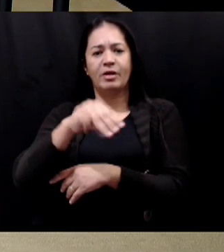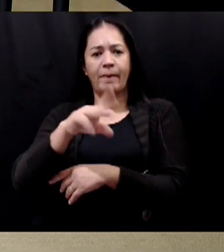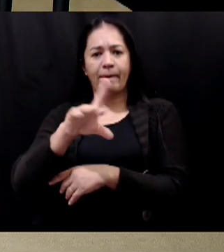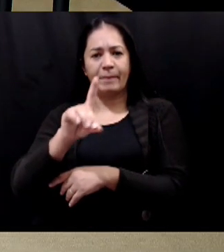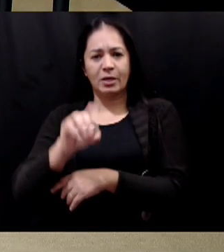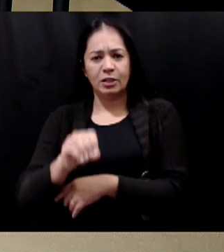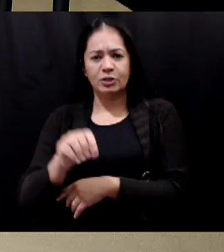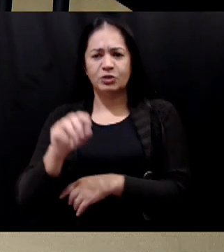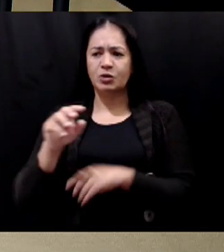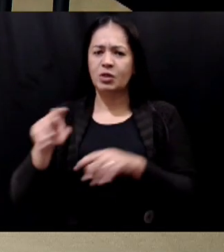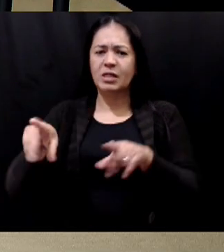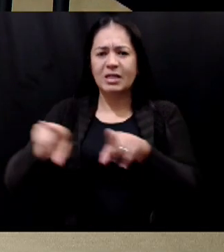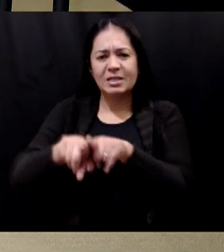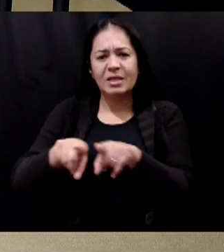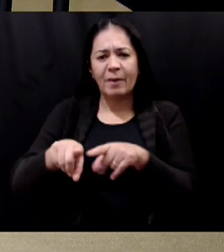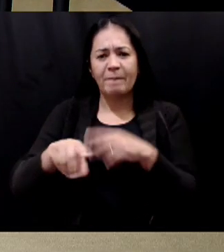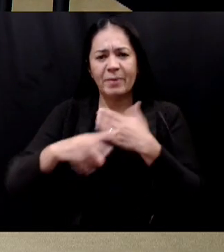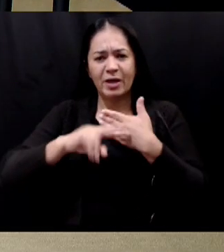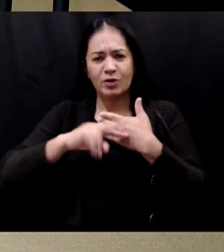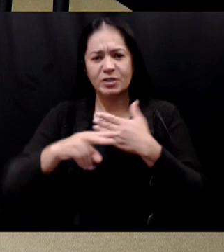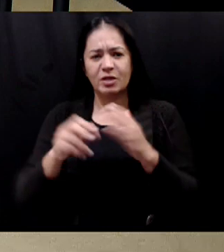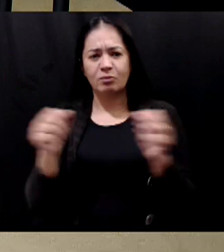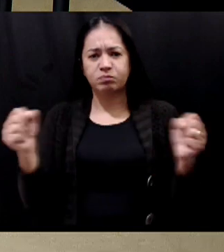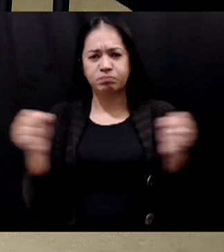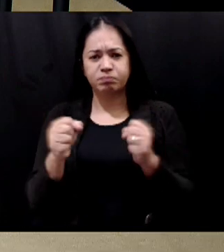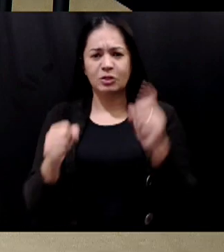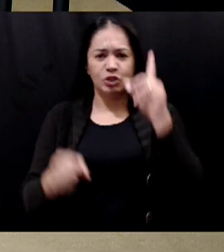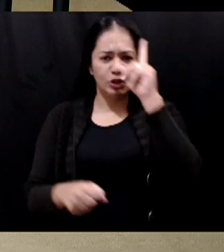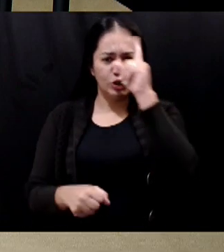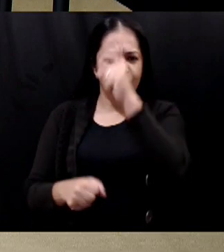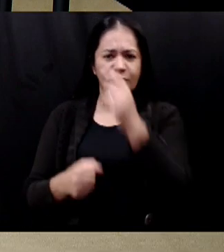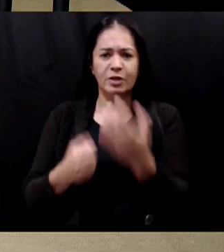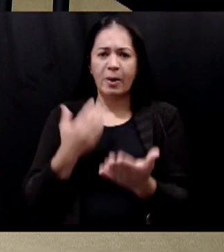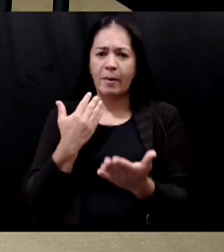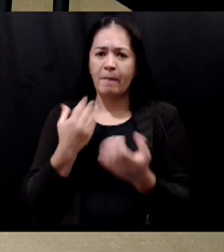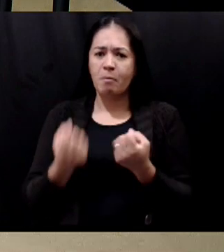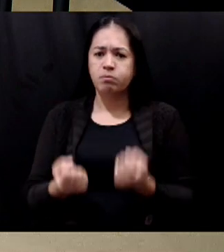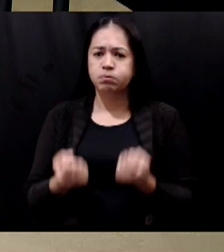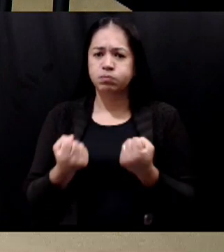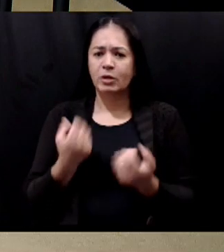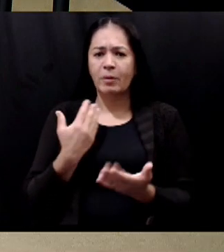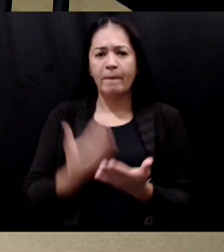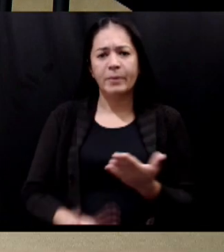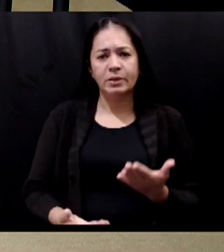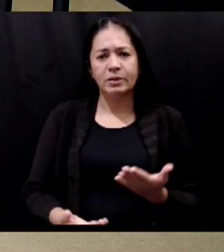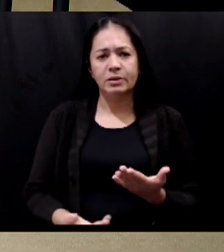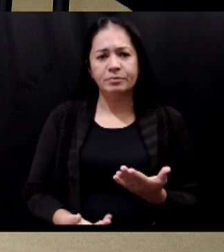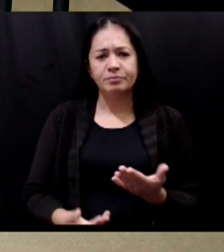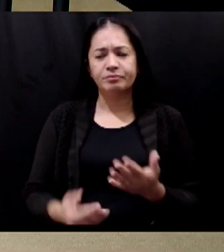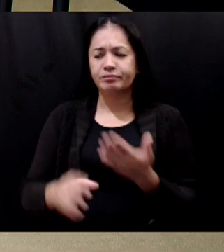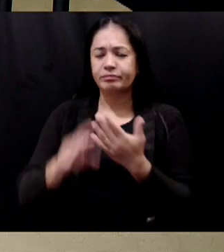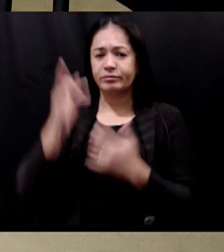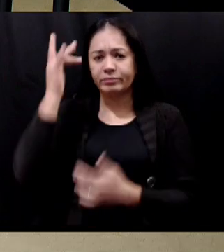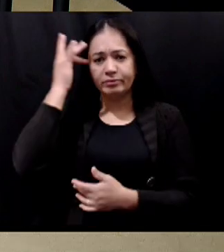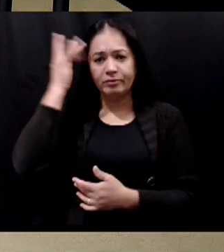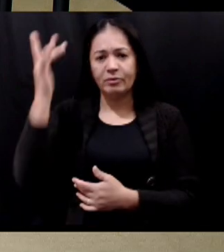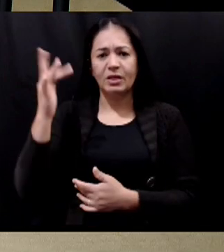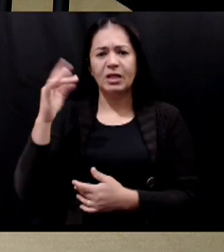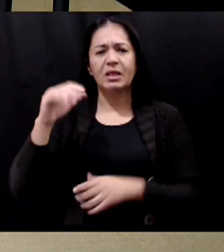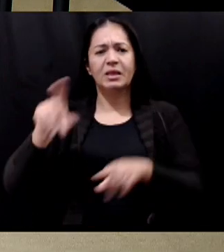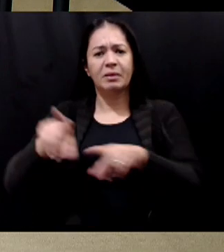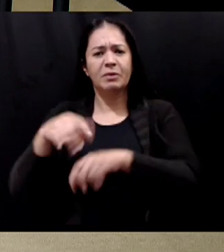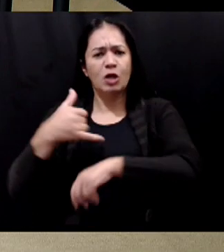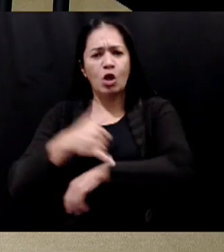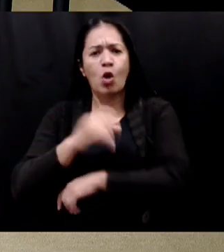gente ter aquela dificuldade de perder peso e a facilidade de ganhar peso. O que que é